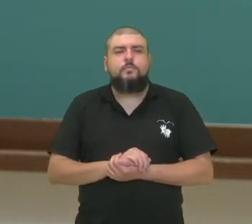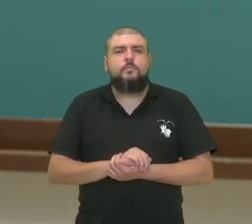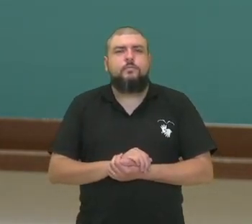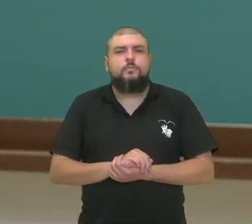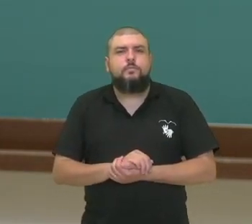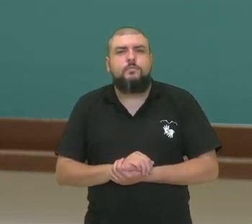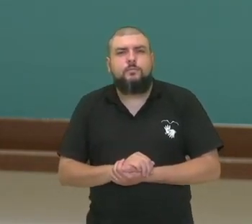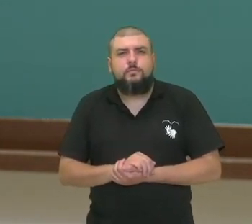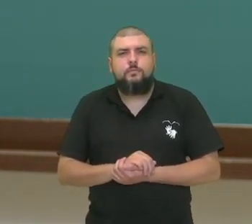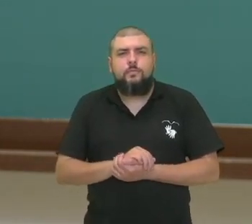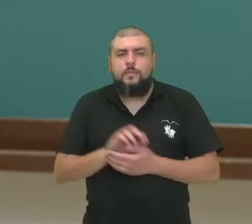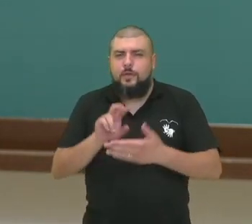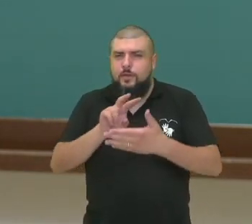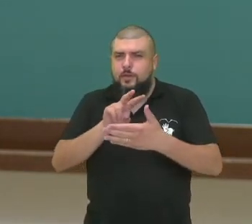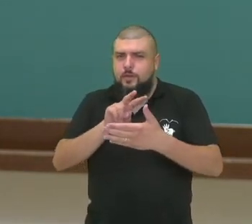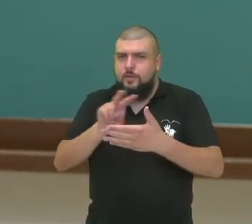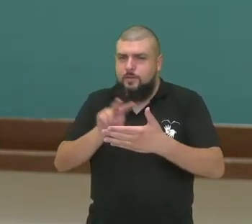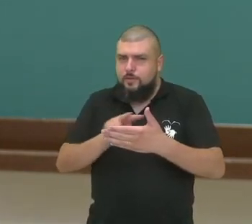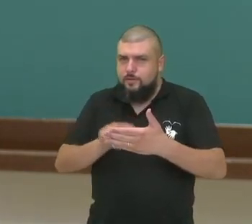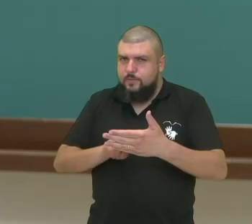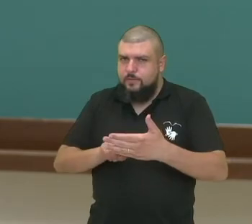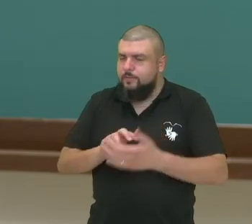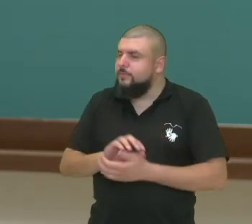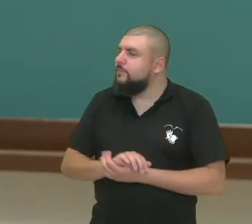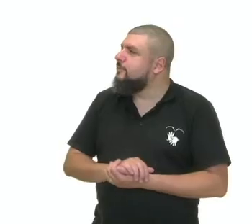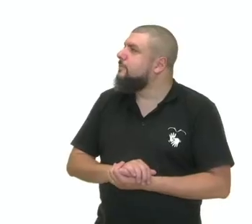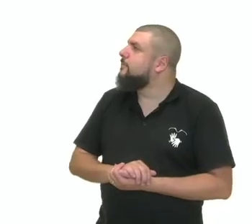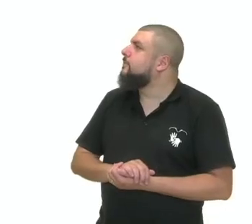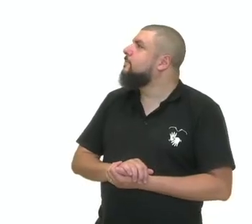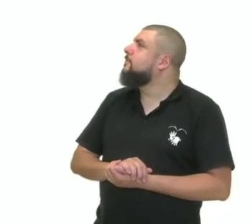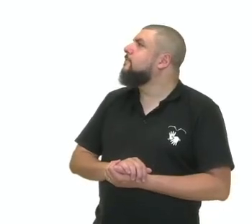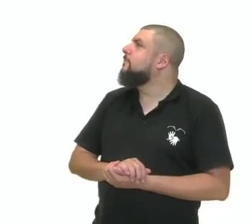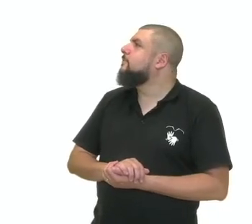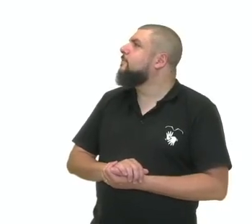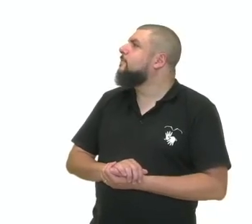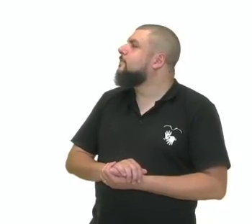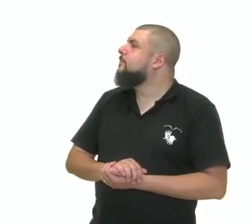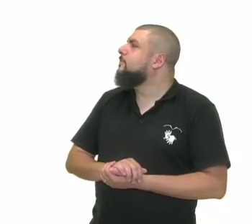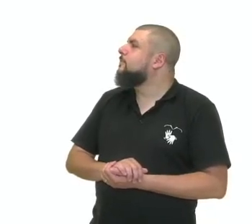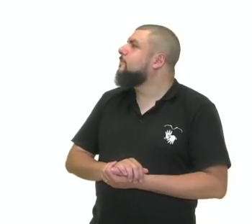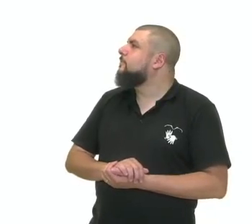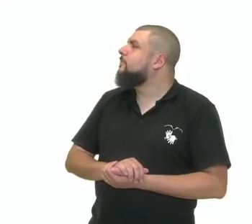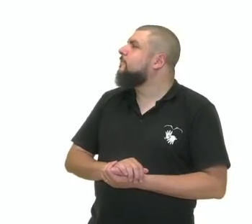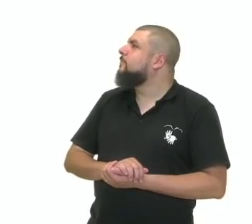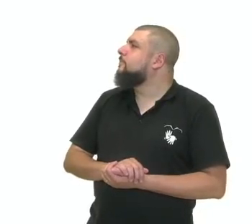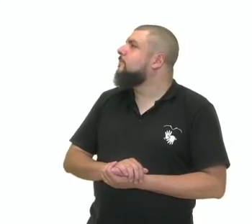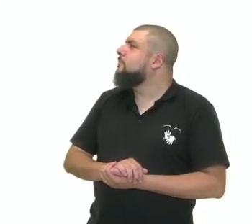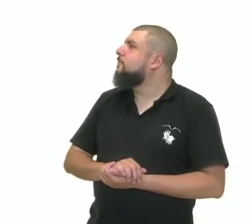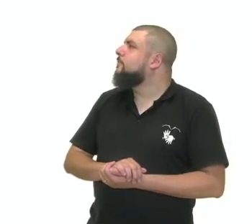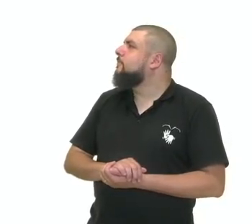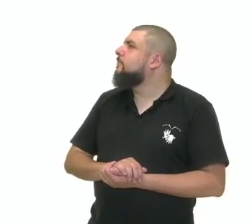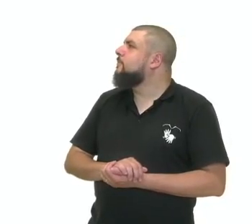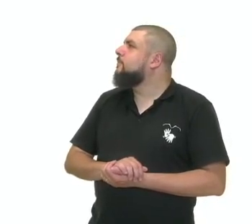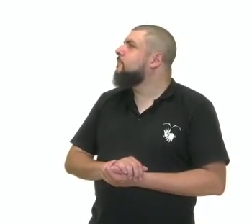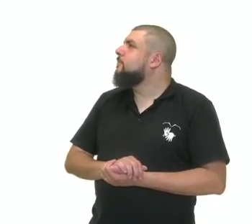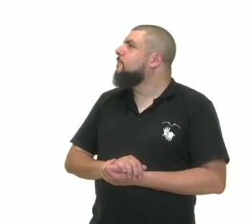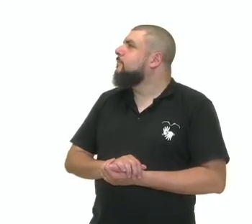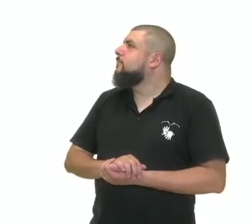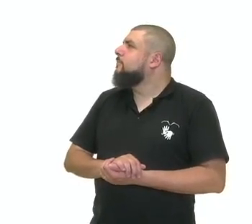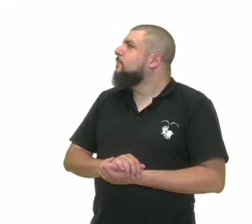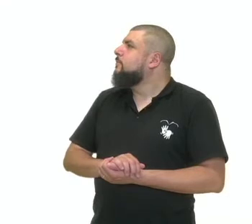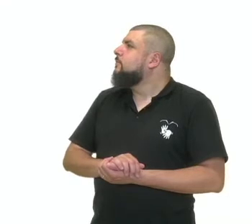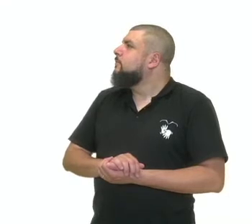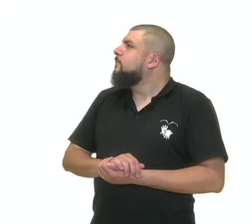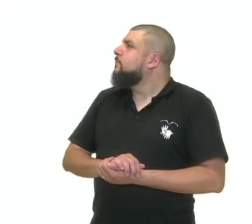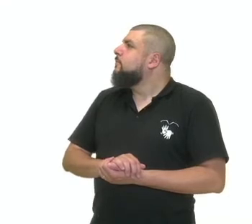estribilho, o refrão do hino do Paraná. Refere-se à constelação Cruzeiro do Sul, entre os astros do Cruzeiro. Seria a